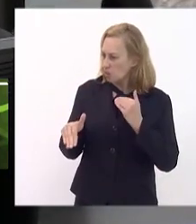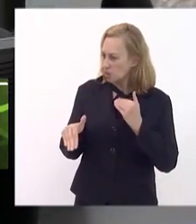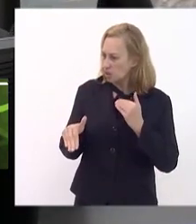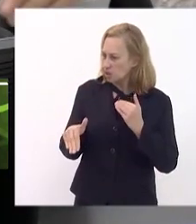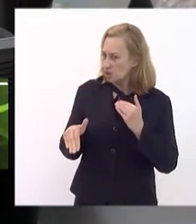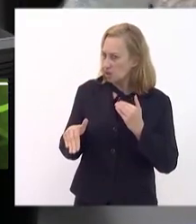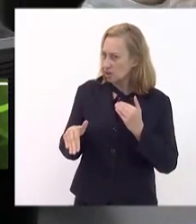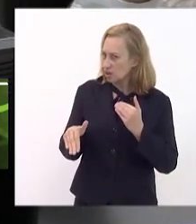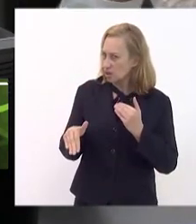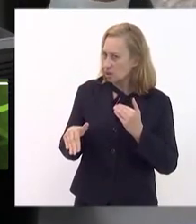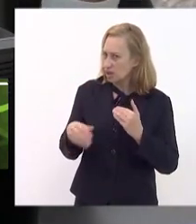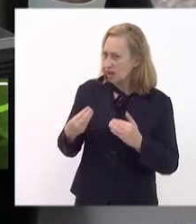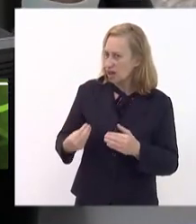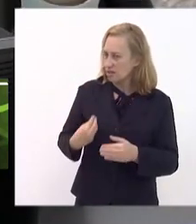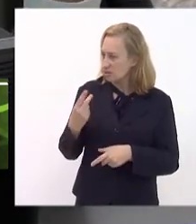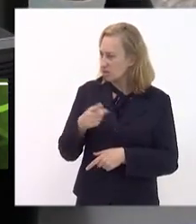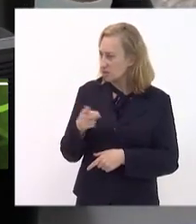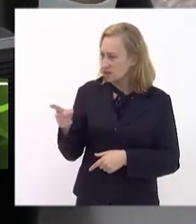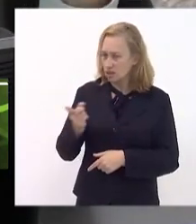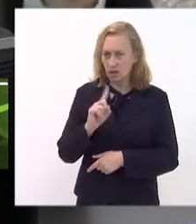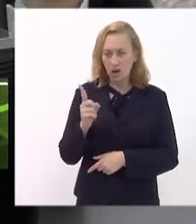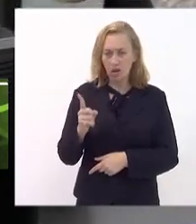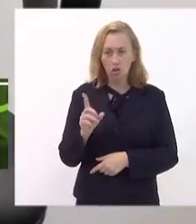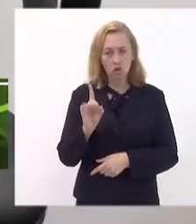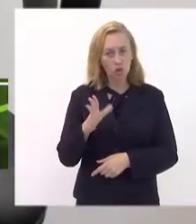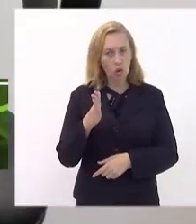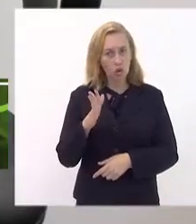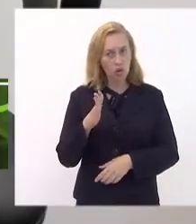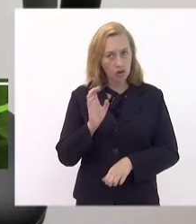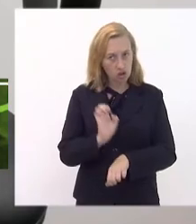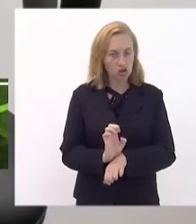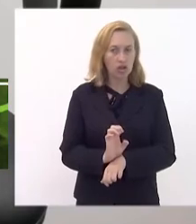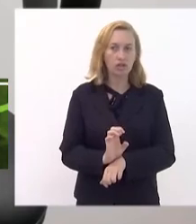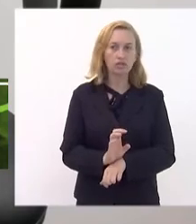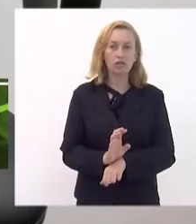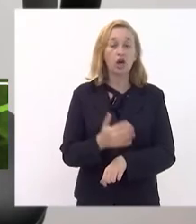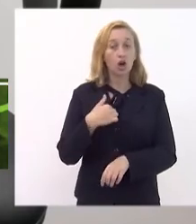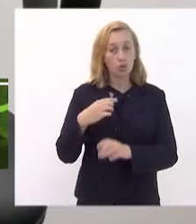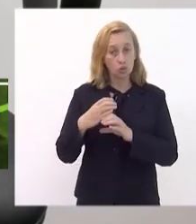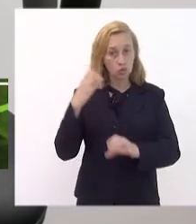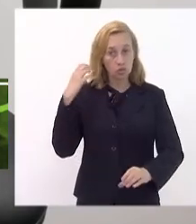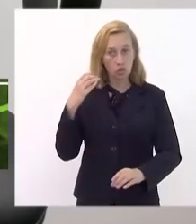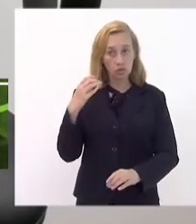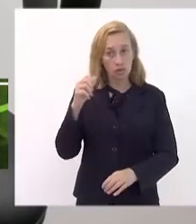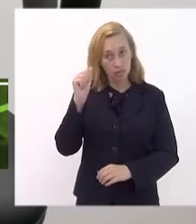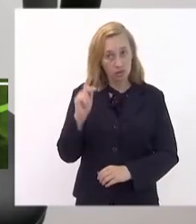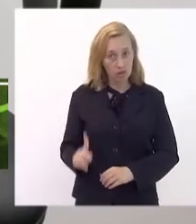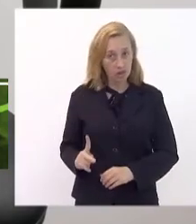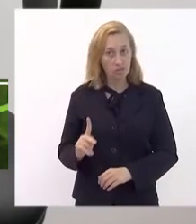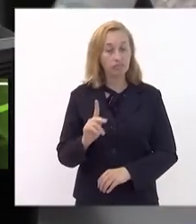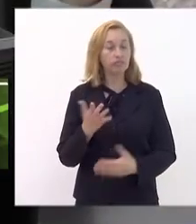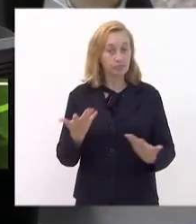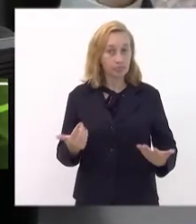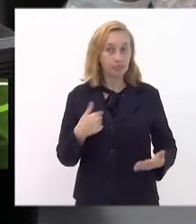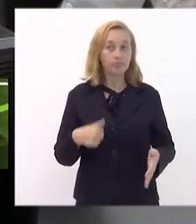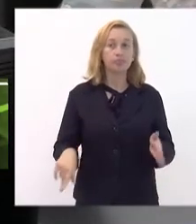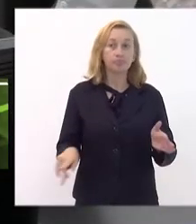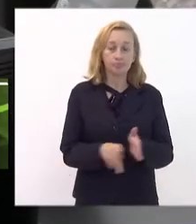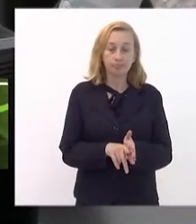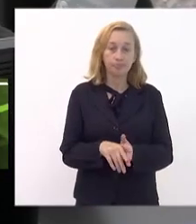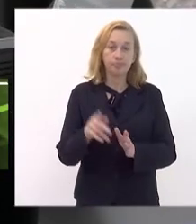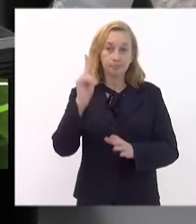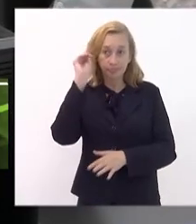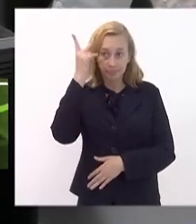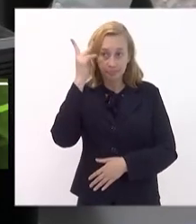Né? Minha e de outros deputados. Até porque eu. Sou engenheiro aposentado do Estado, então faço parte dessa